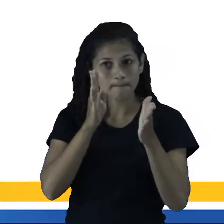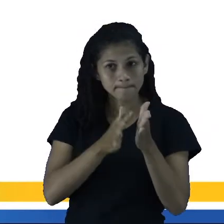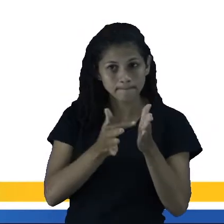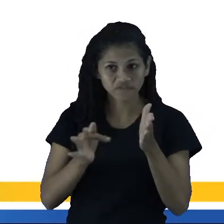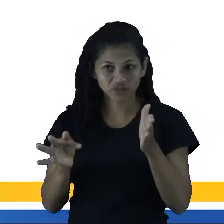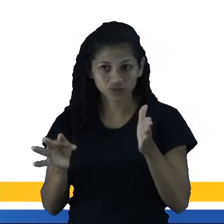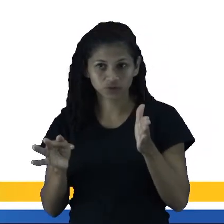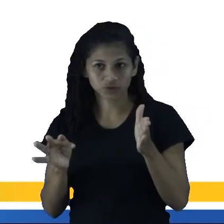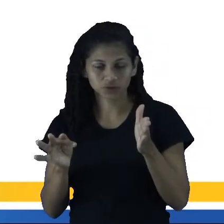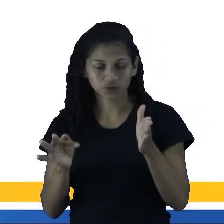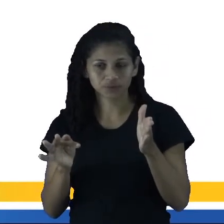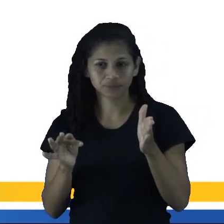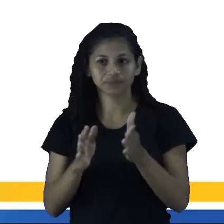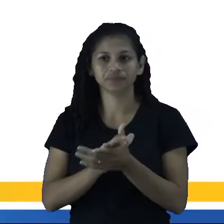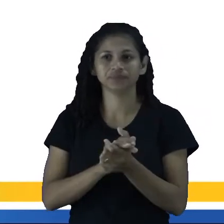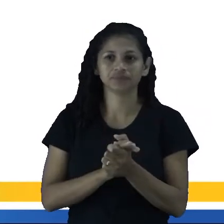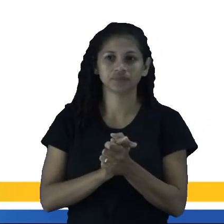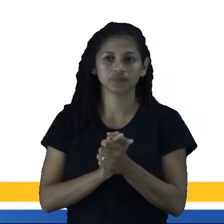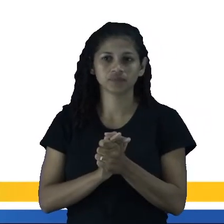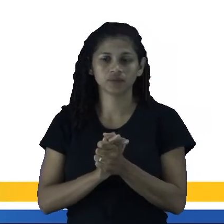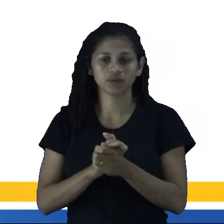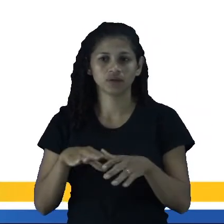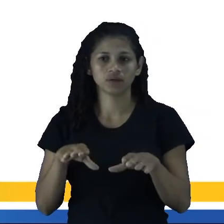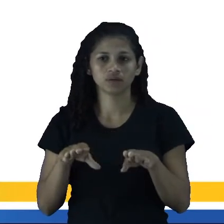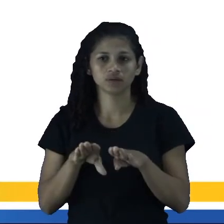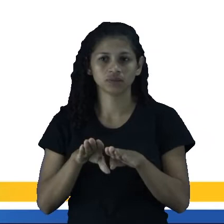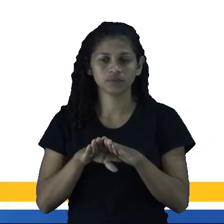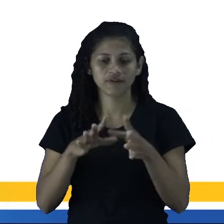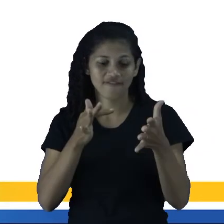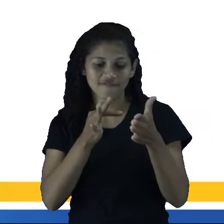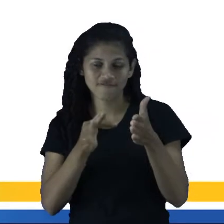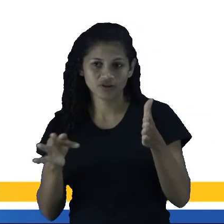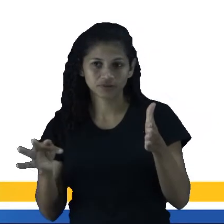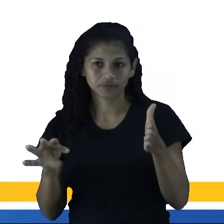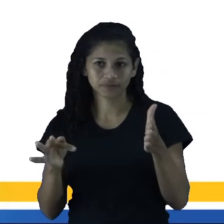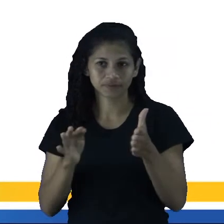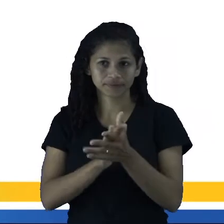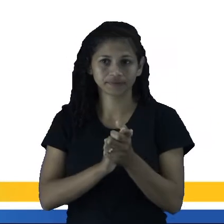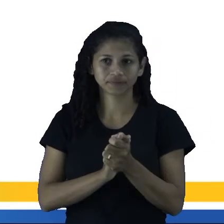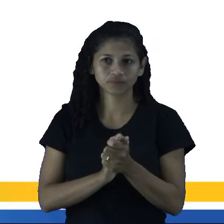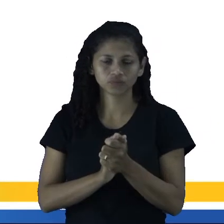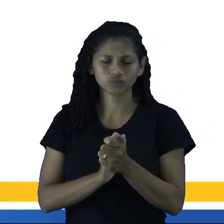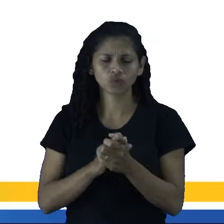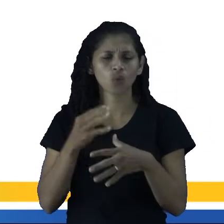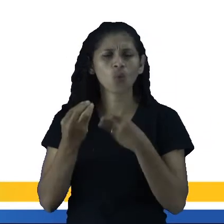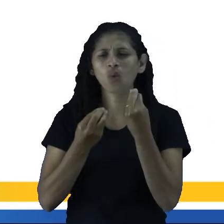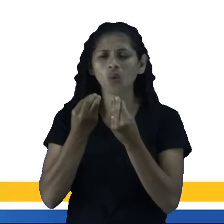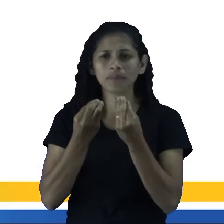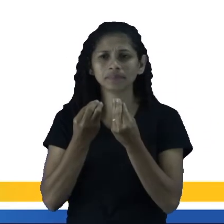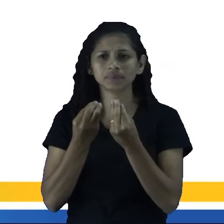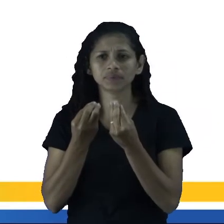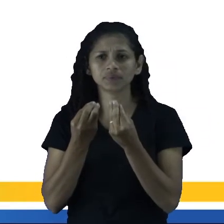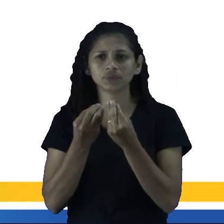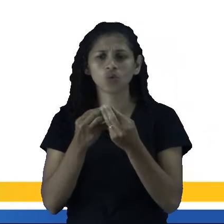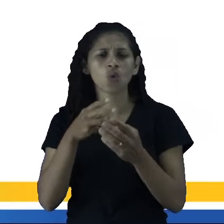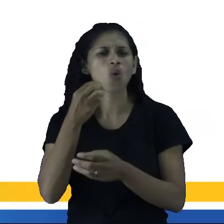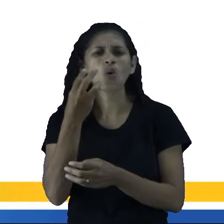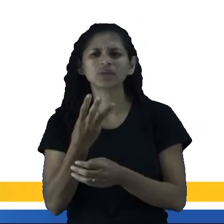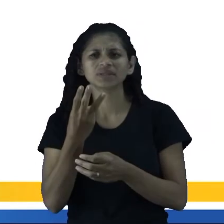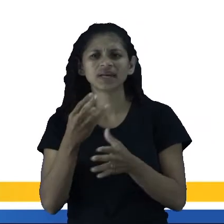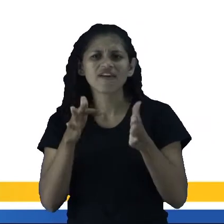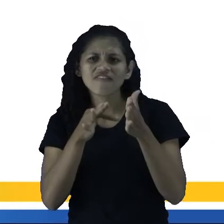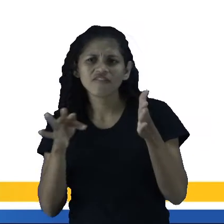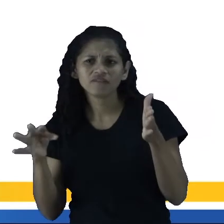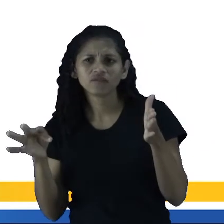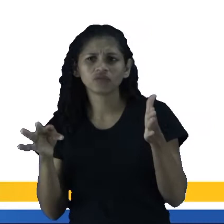repetem multiplicadas entre si, também em forma de fatorial. Como assim, professor? O que esse 3 fatorial está fazendo aqui? Porque